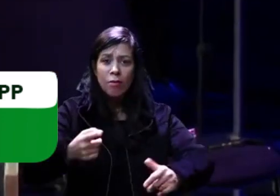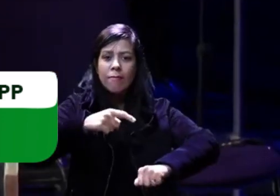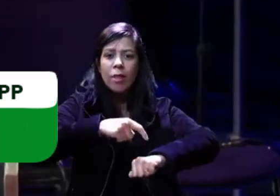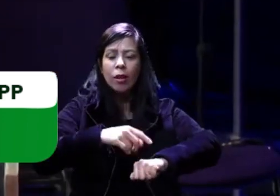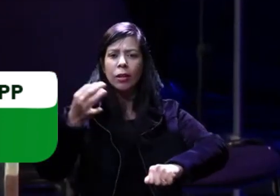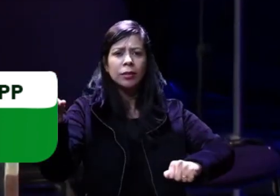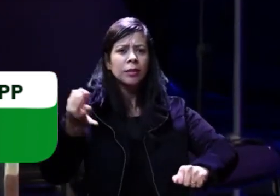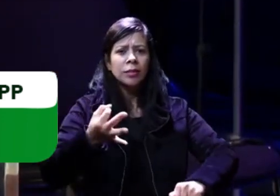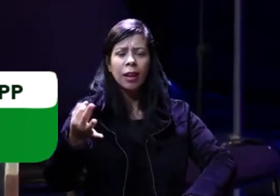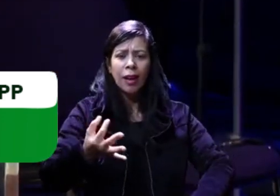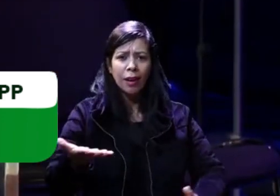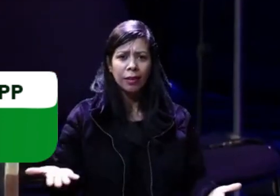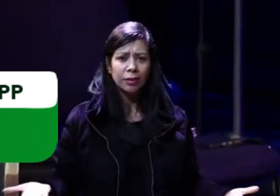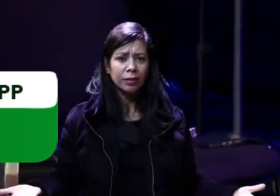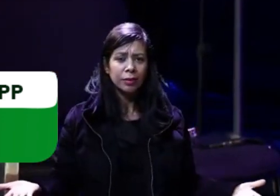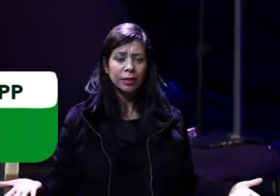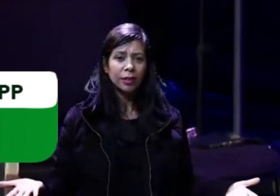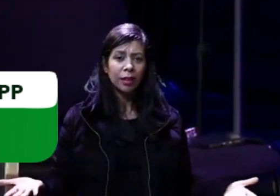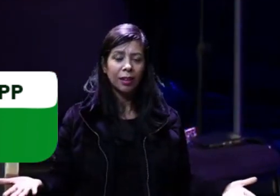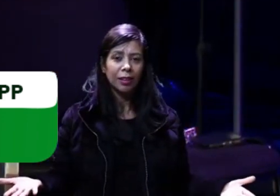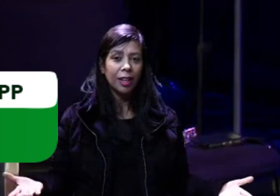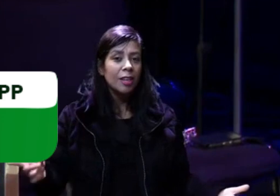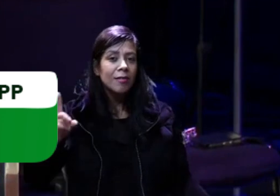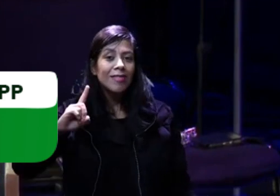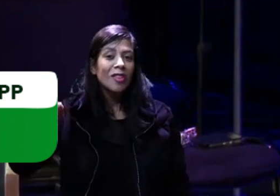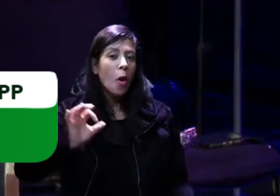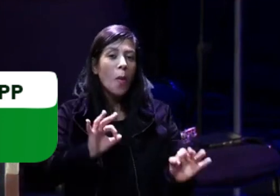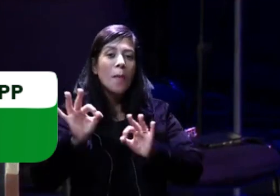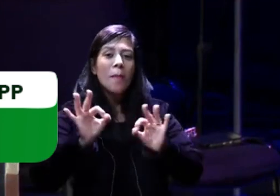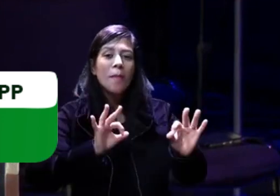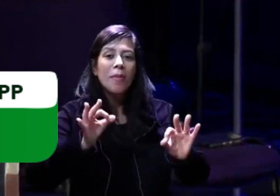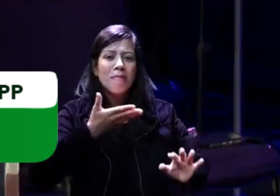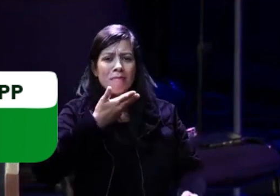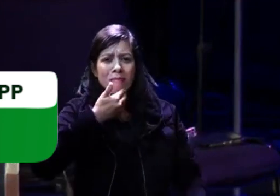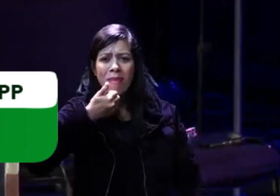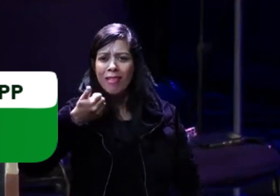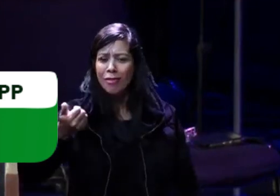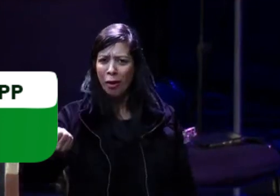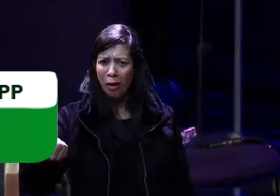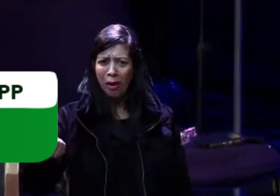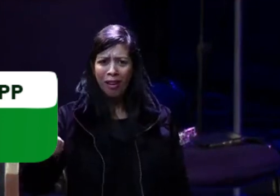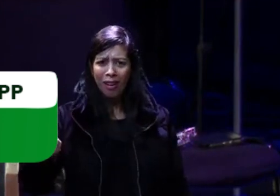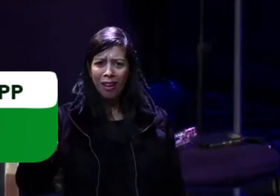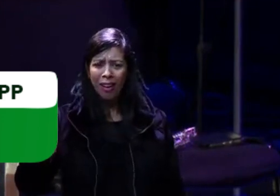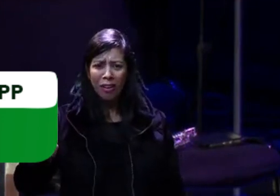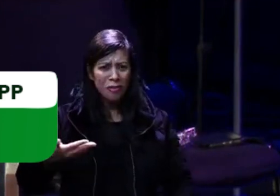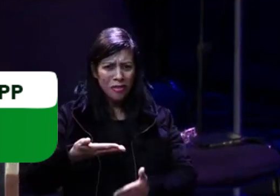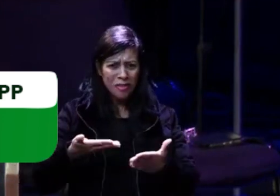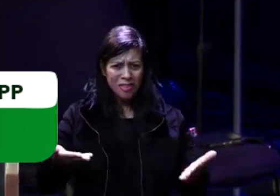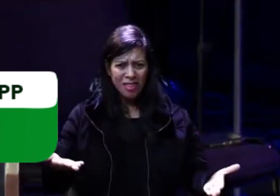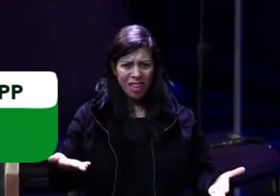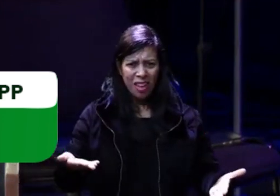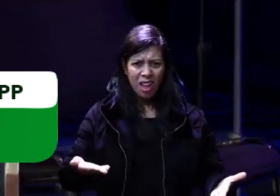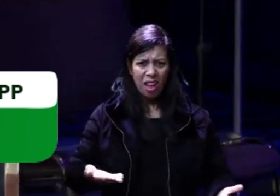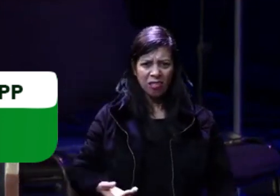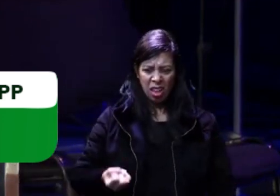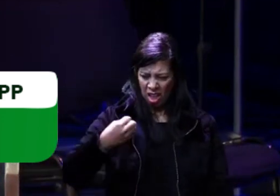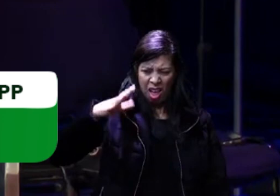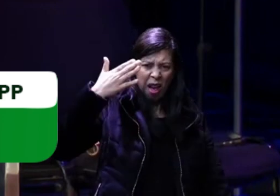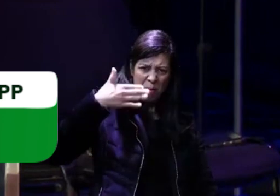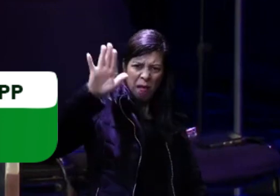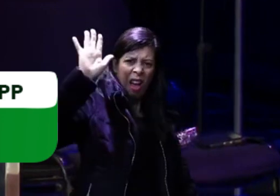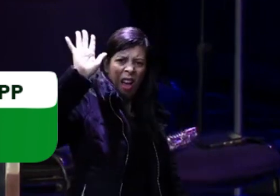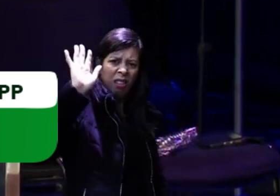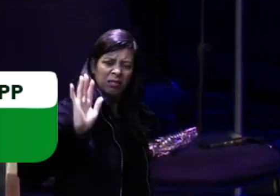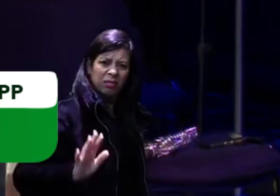Você está se privando daquilo que Deus tem para a sua vida por um comportamento mimado, birrento,